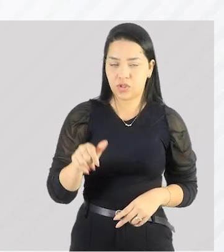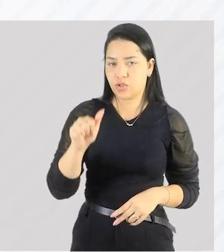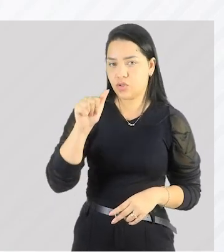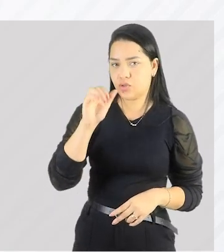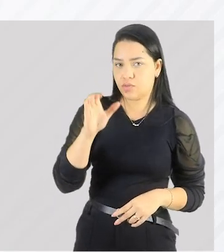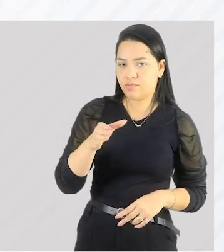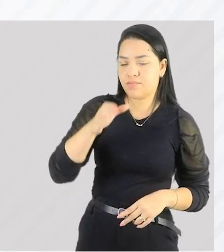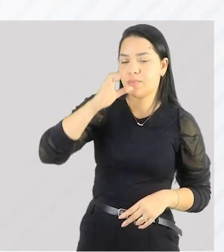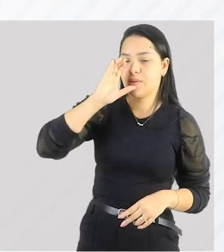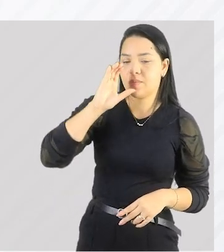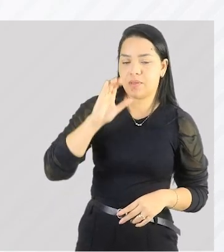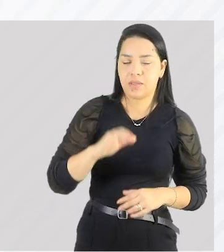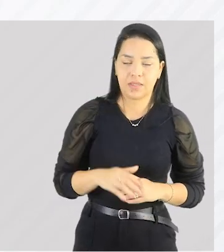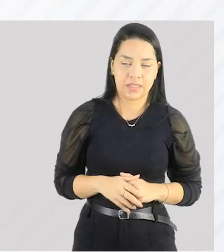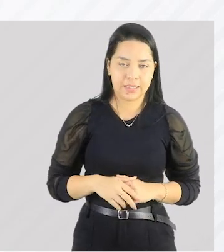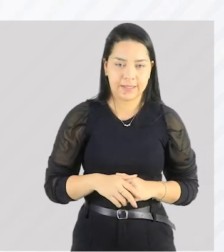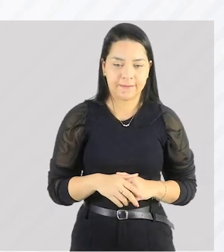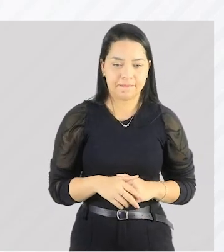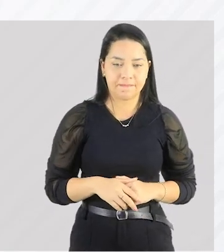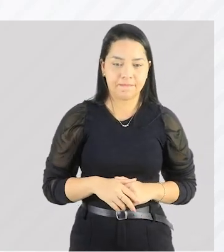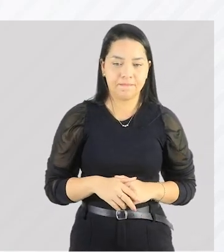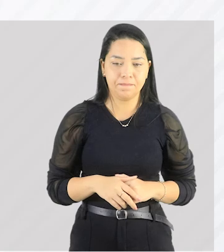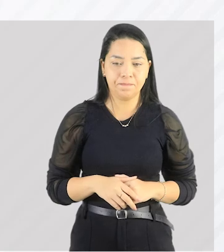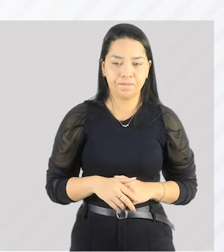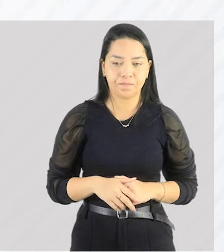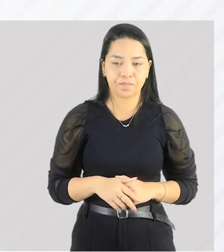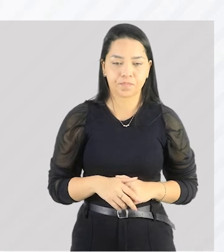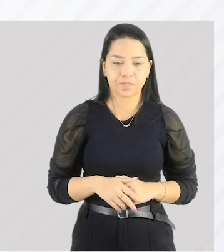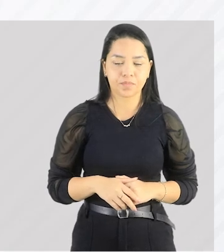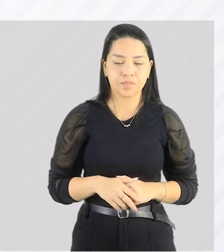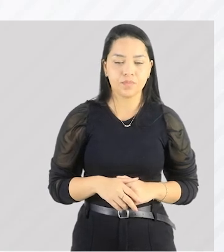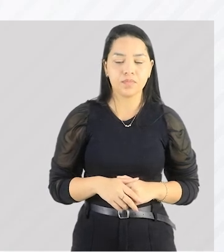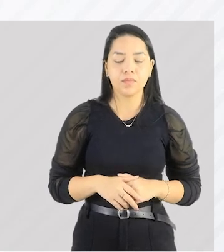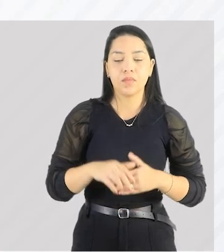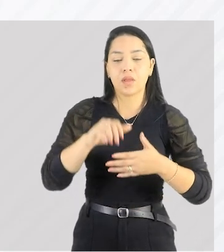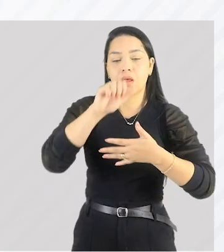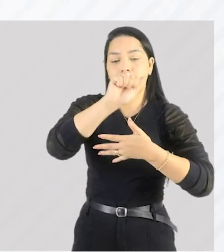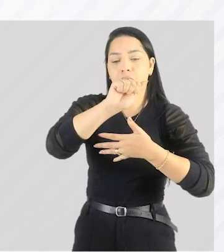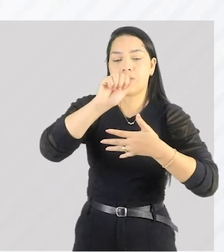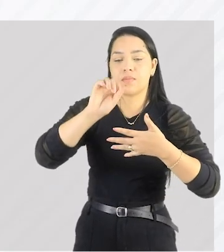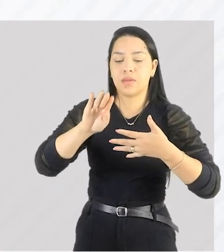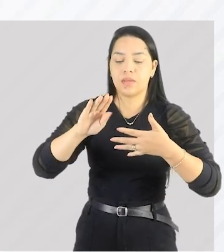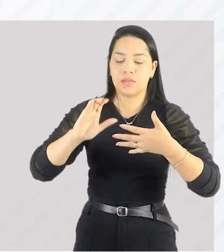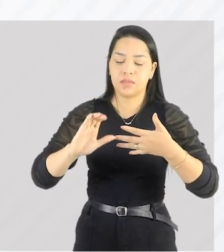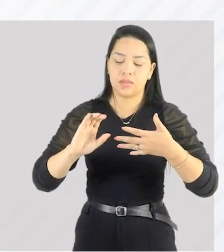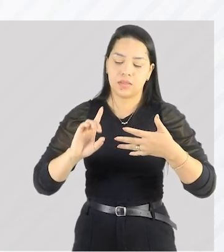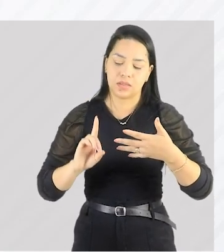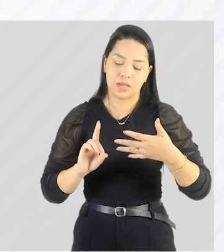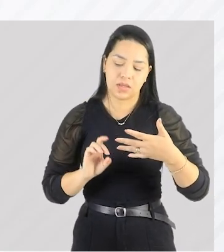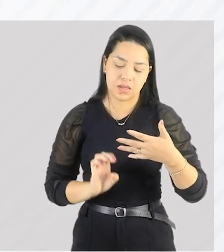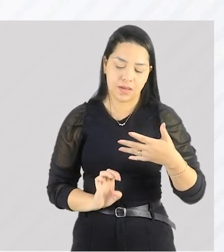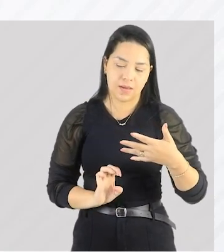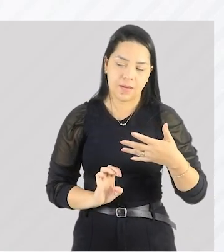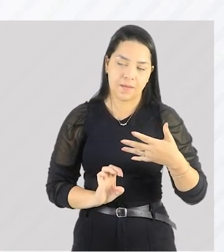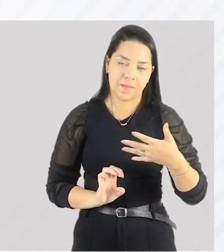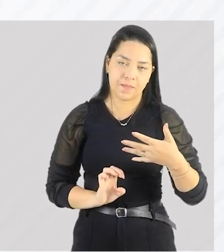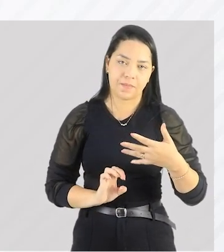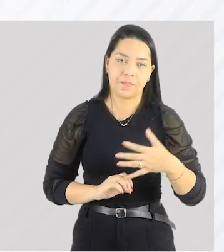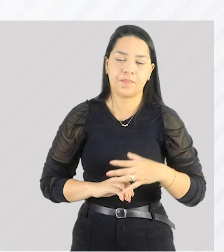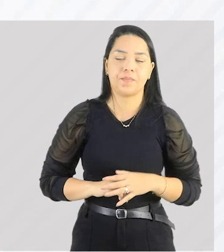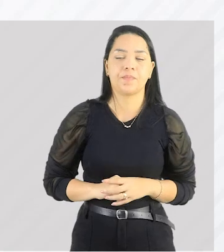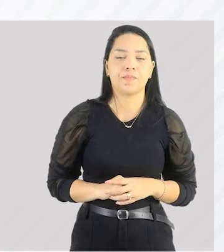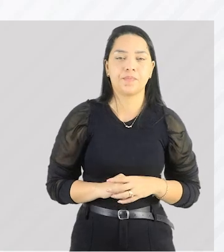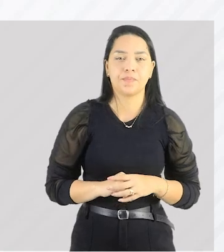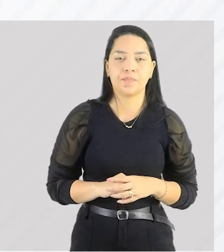função do volume da porção em ml, para 5 diferentes tipos de bebidas, A, B, C, D